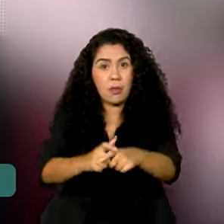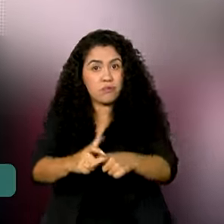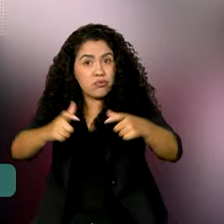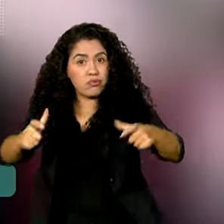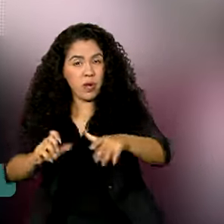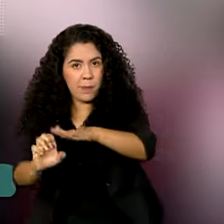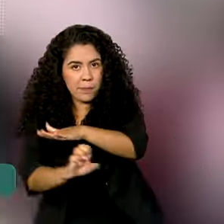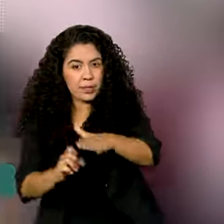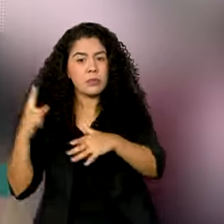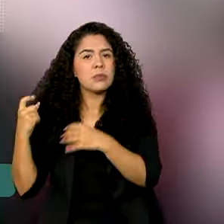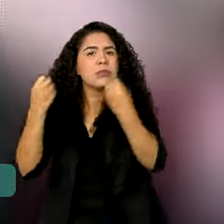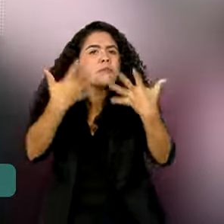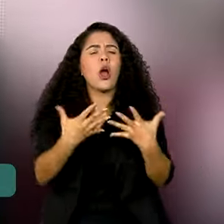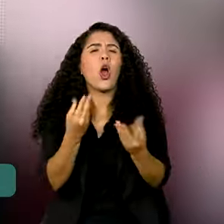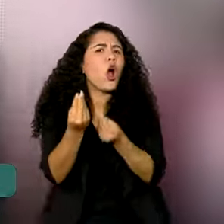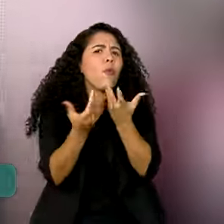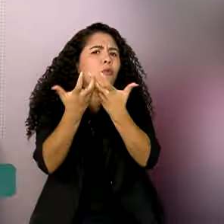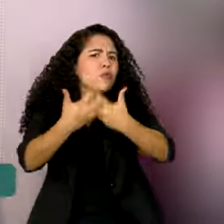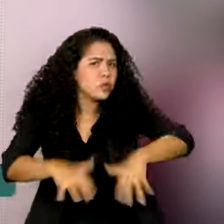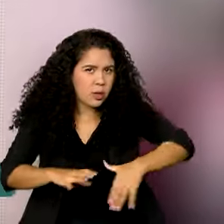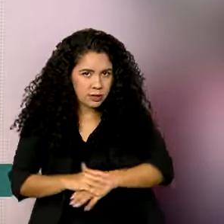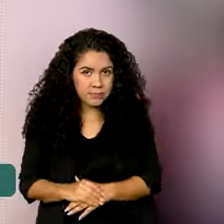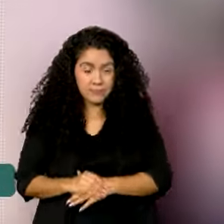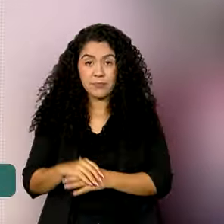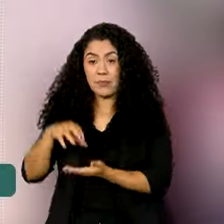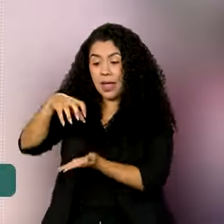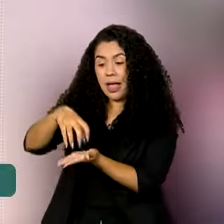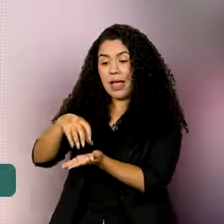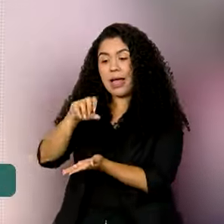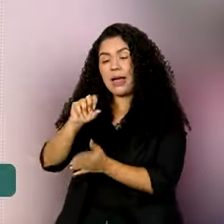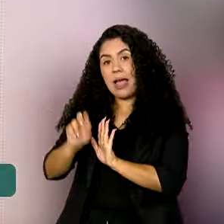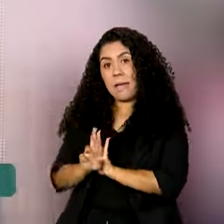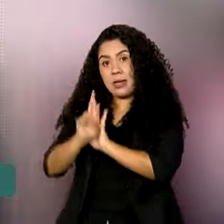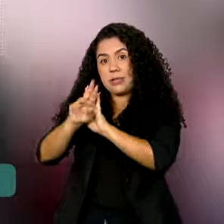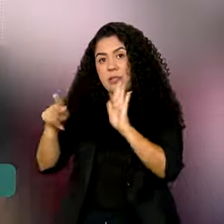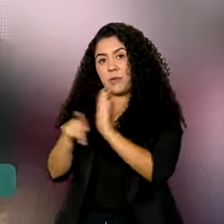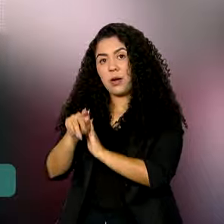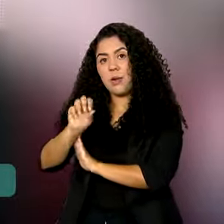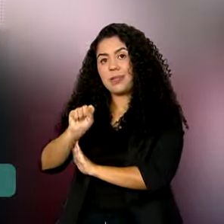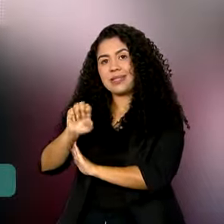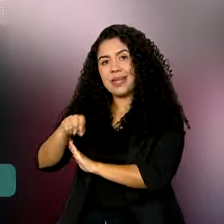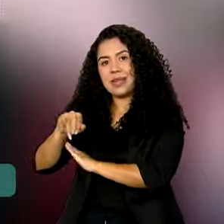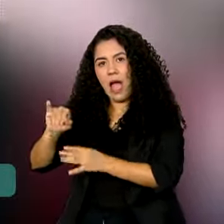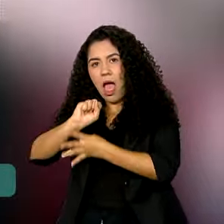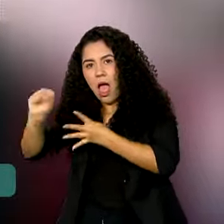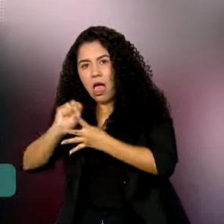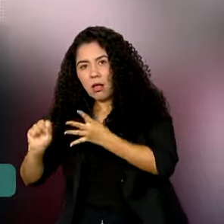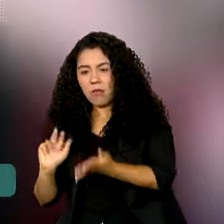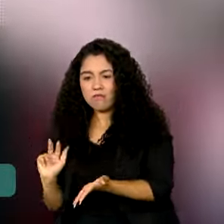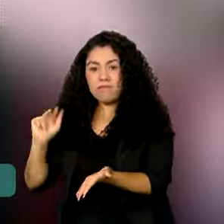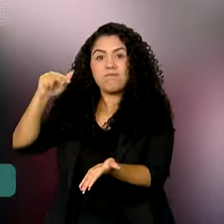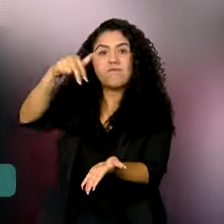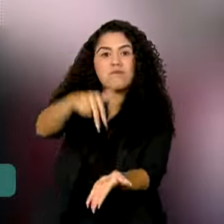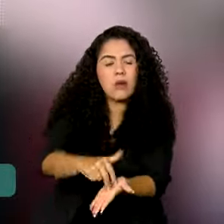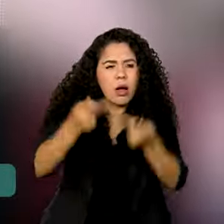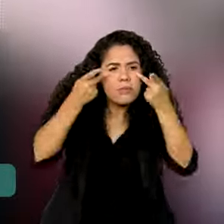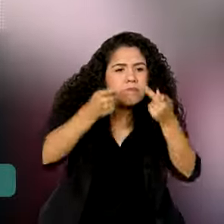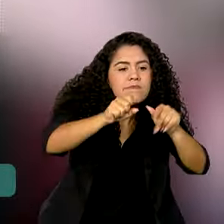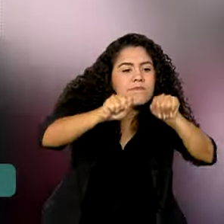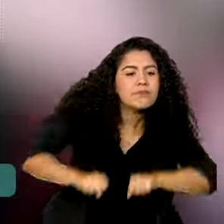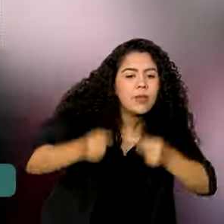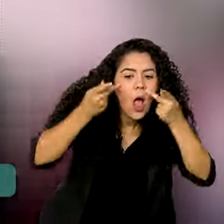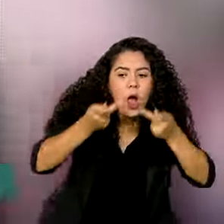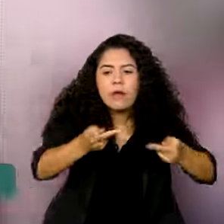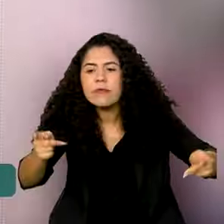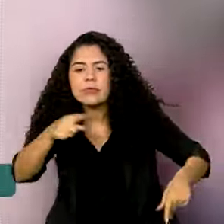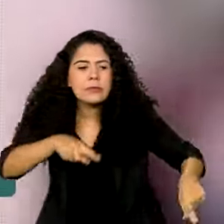é que funciona? O Senai vai na indústria, vai lá na pequena empresa e faz o diagnóstico. O que eu posso melhorar? O